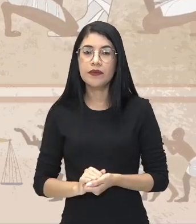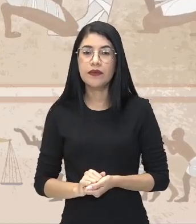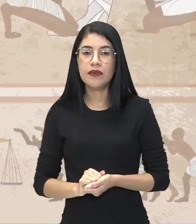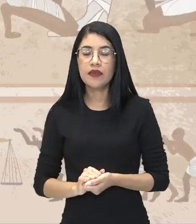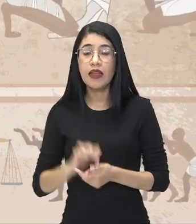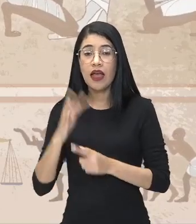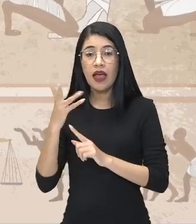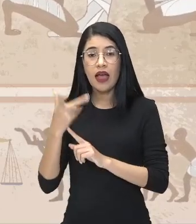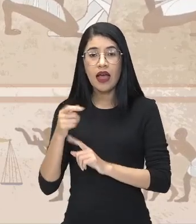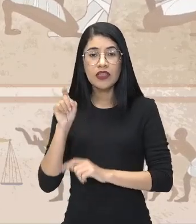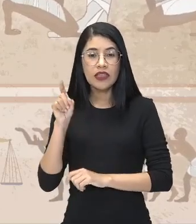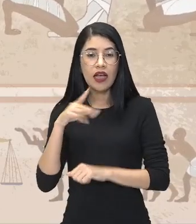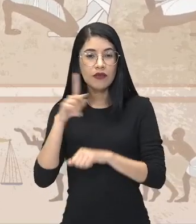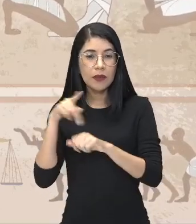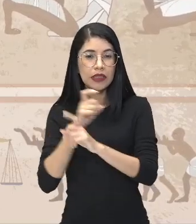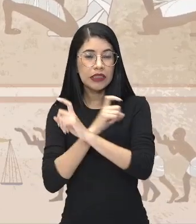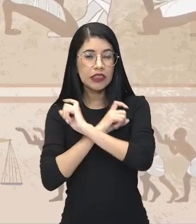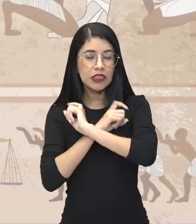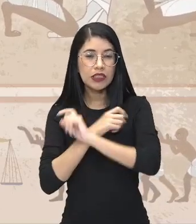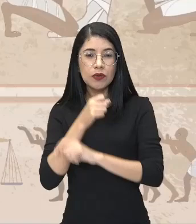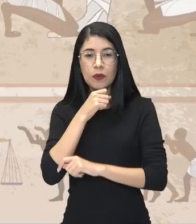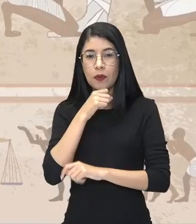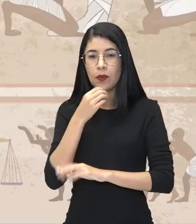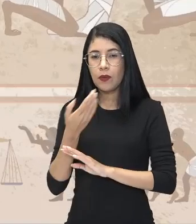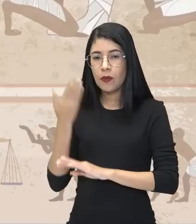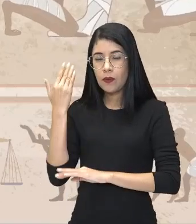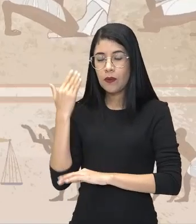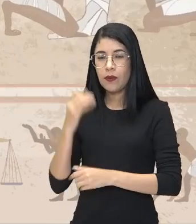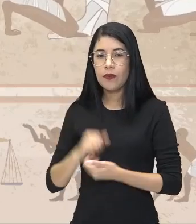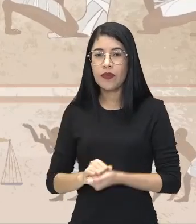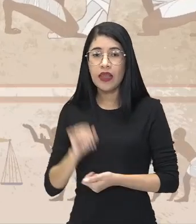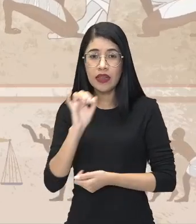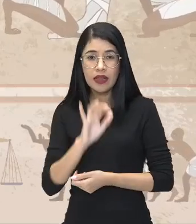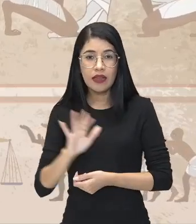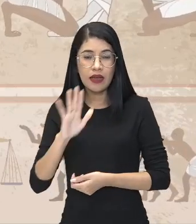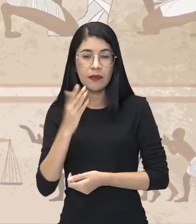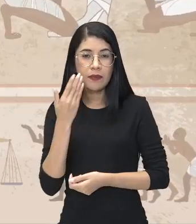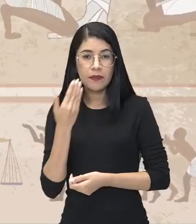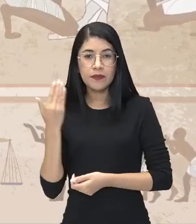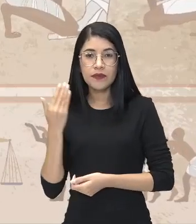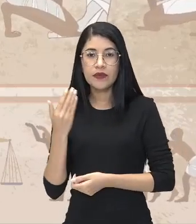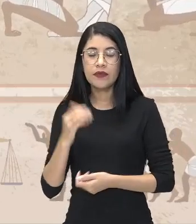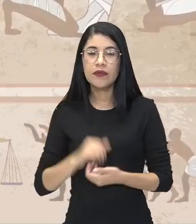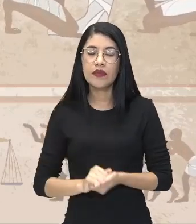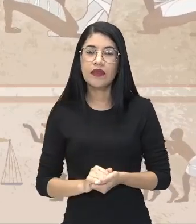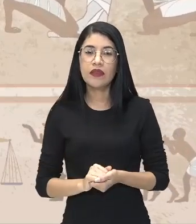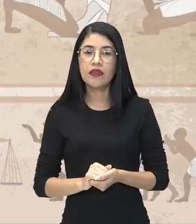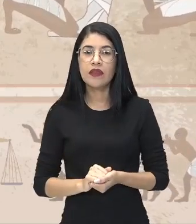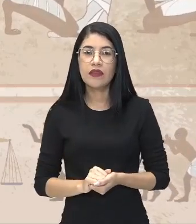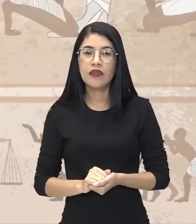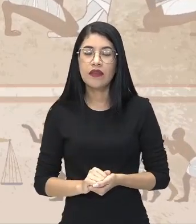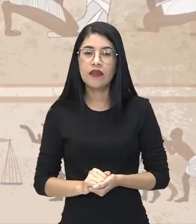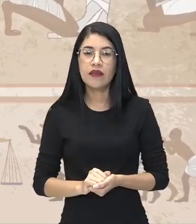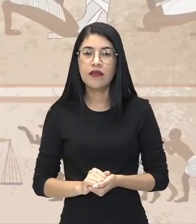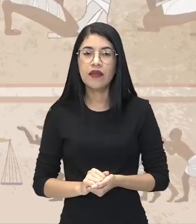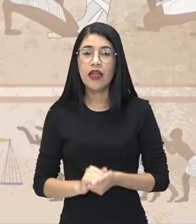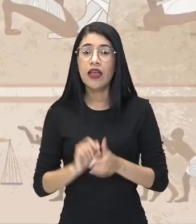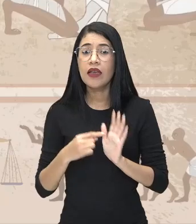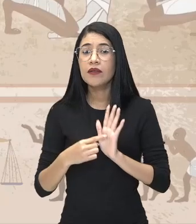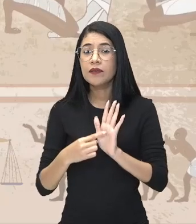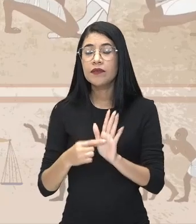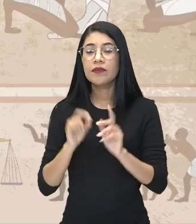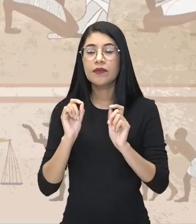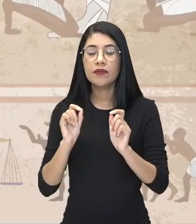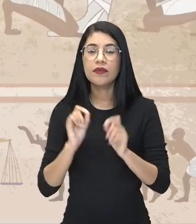no Egito Antigo. Aí nós estamos vendo algumas animações, né, que estão se movendo. Então, aí retrata o quê?